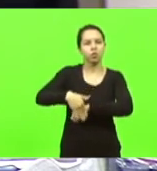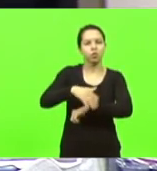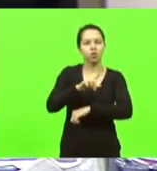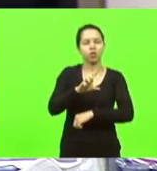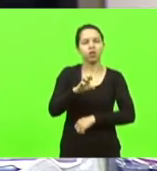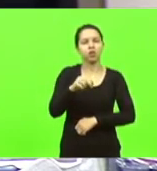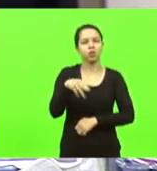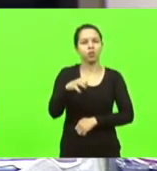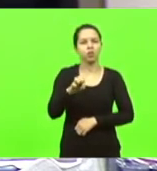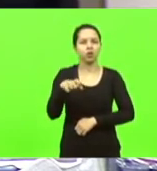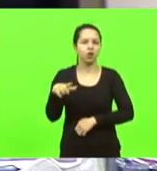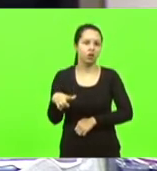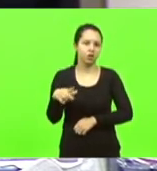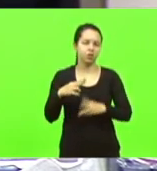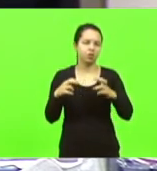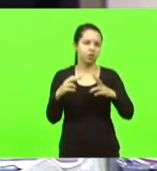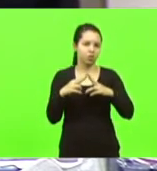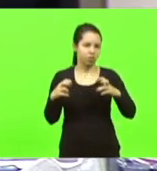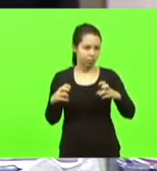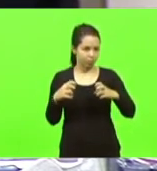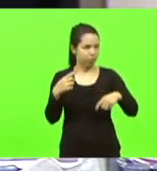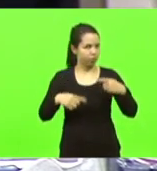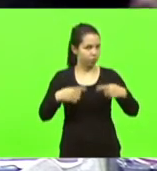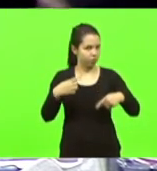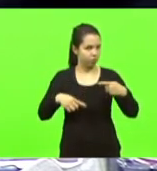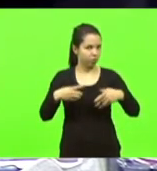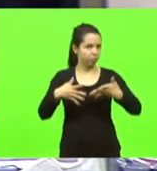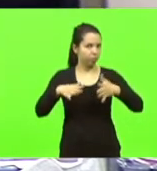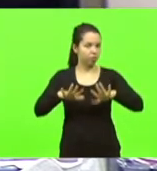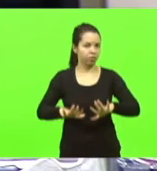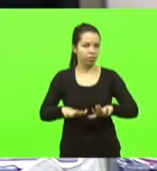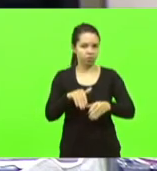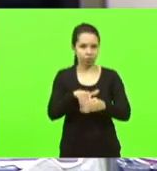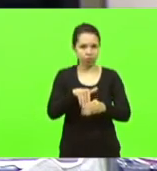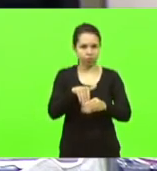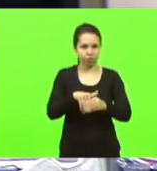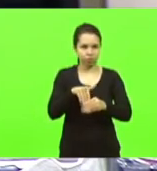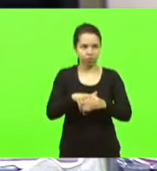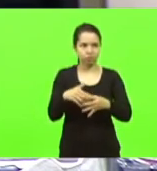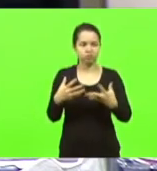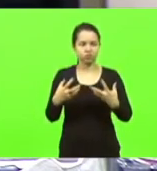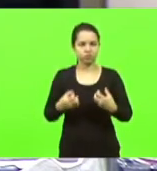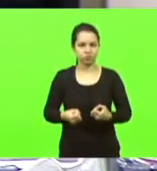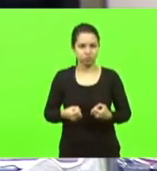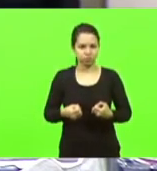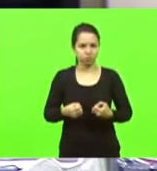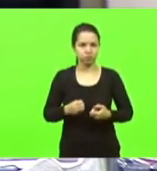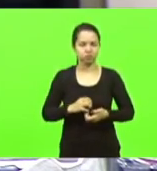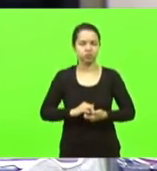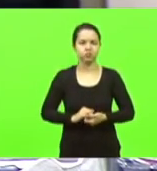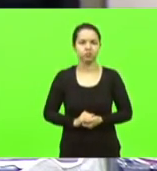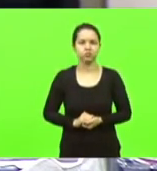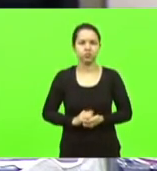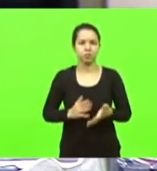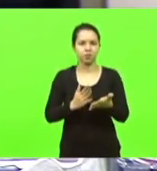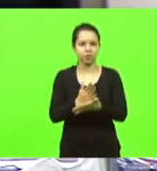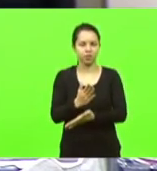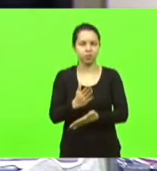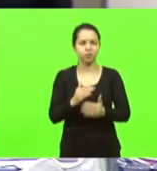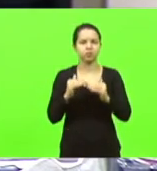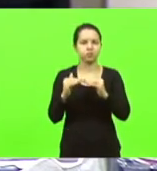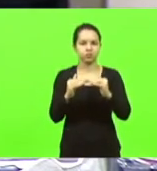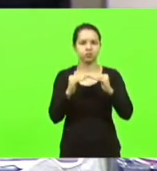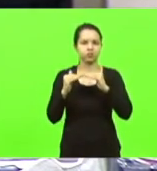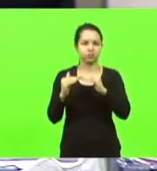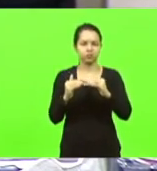em Florianópolis em discussão não havendo Quem Queira discutir em votação deputados que aprovam permaneçam como se encontra aprovado